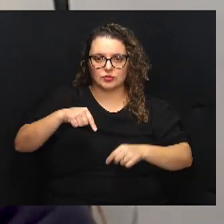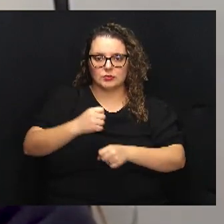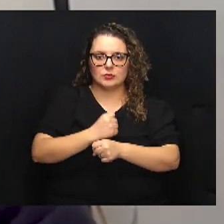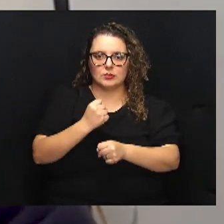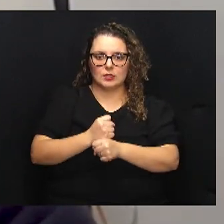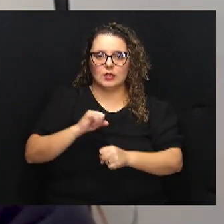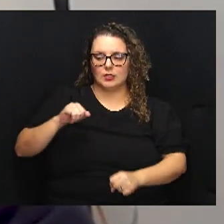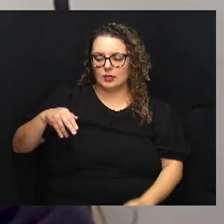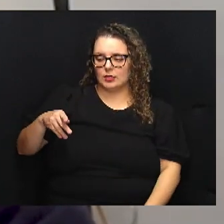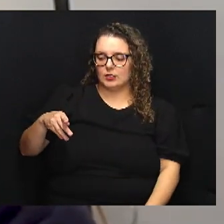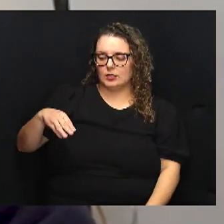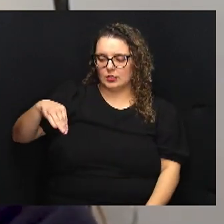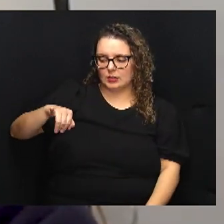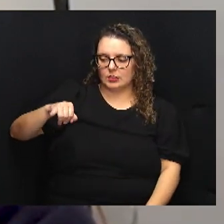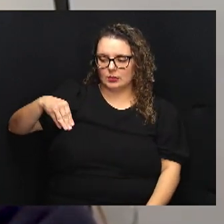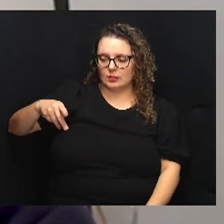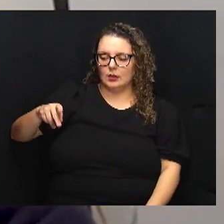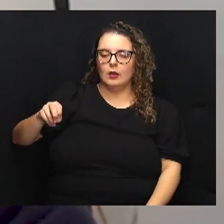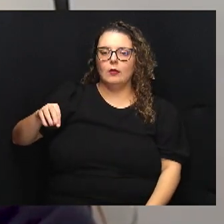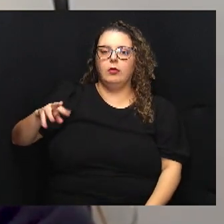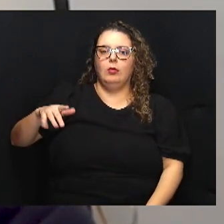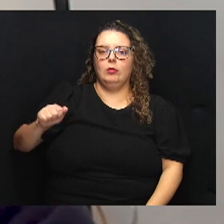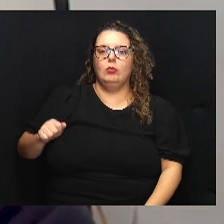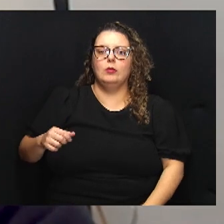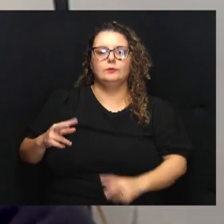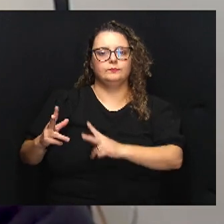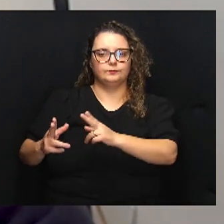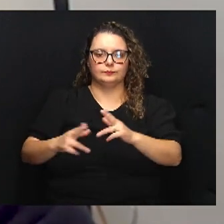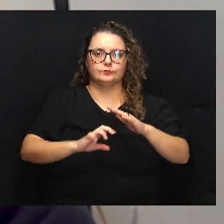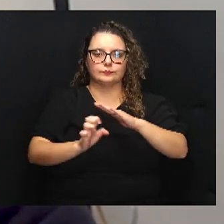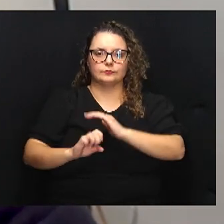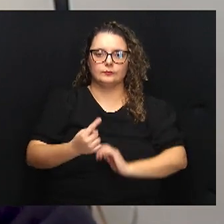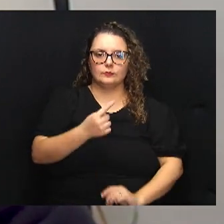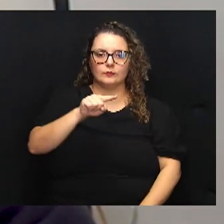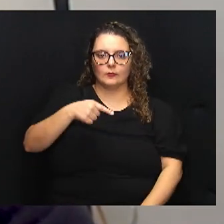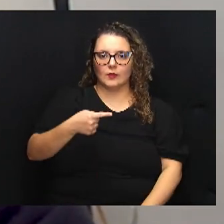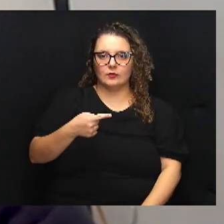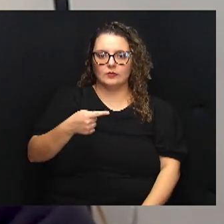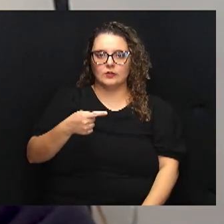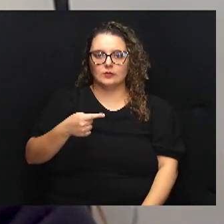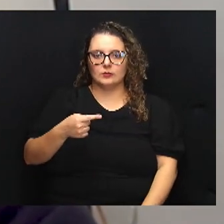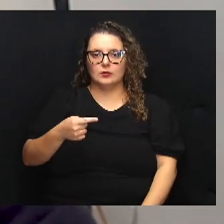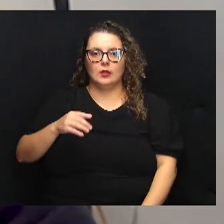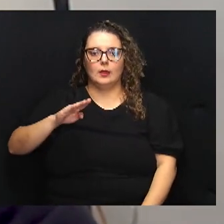período pelas mesmas empresas somaram 1,1 bilhão de